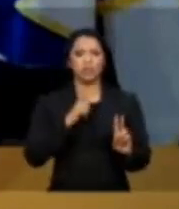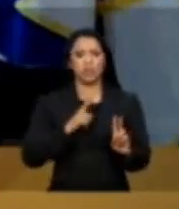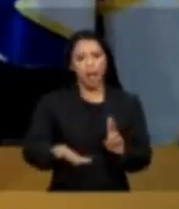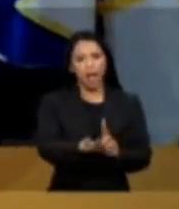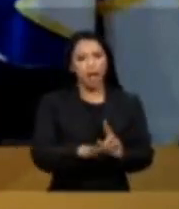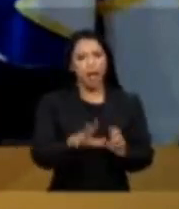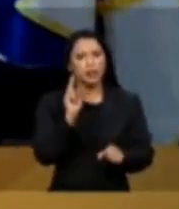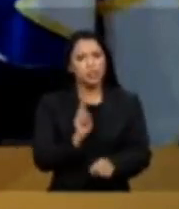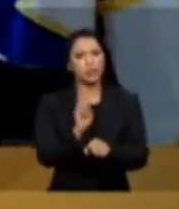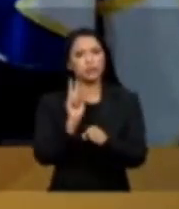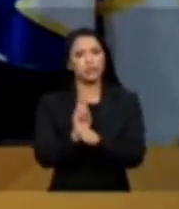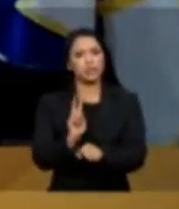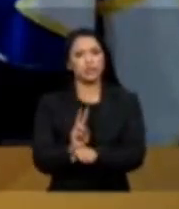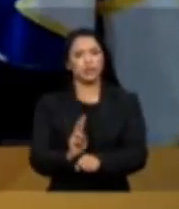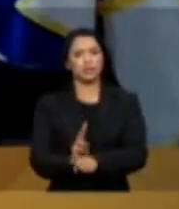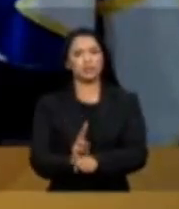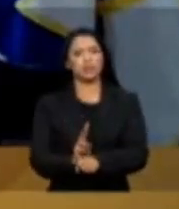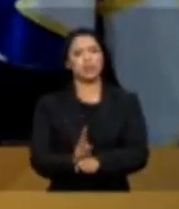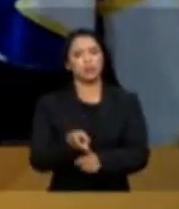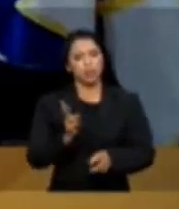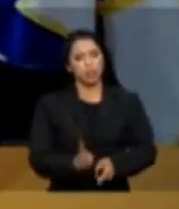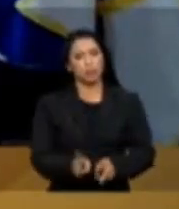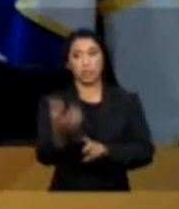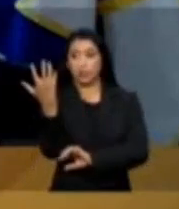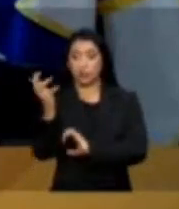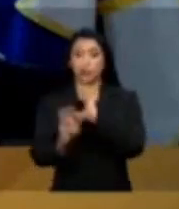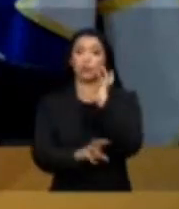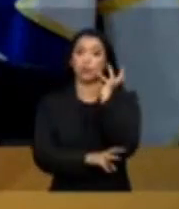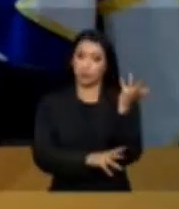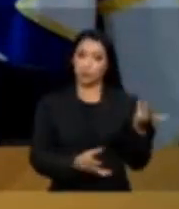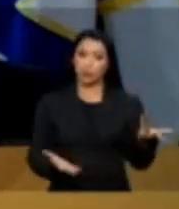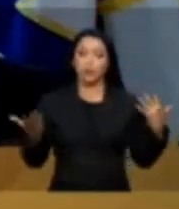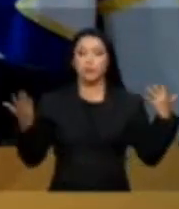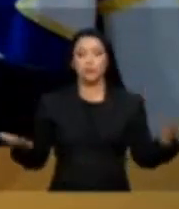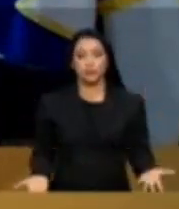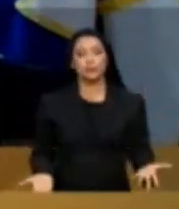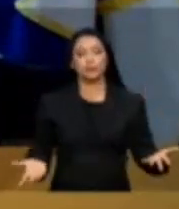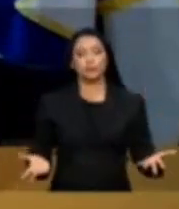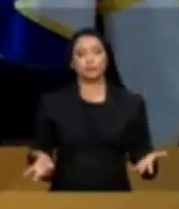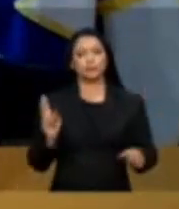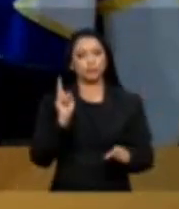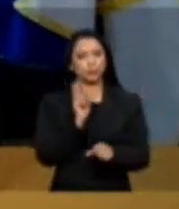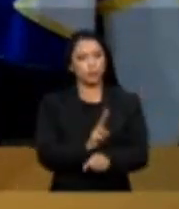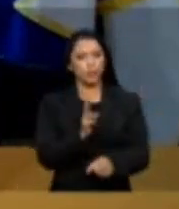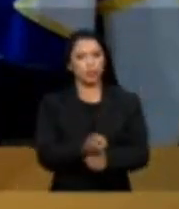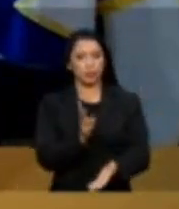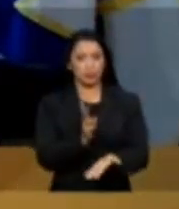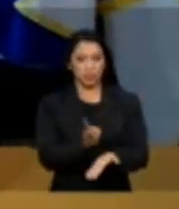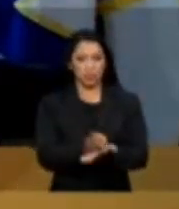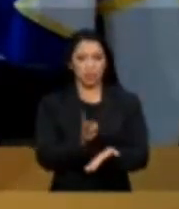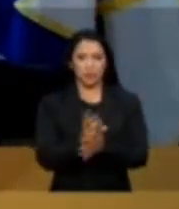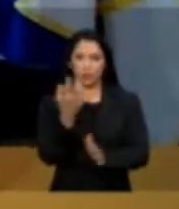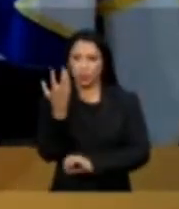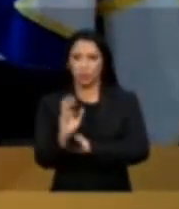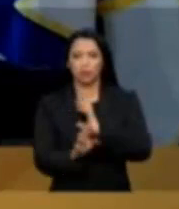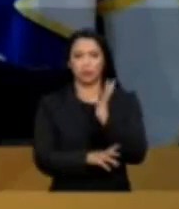de conservação e preservação ambiental. Efetivamente, a preservação do meio ambiente faz